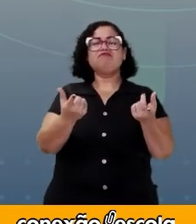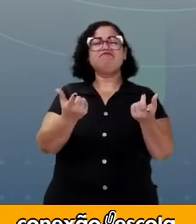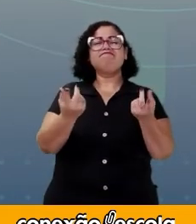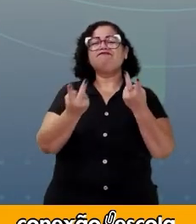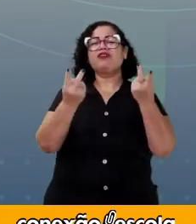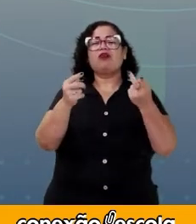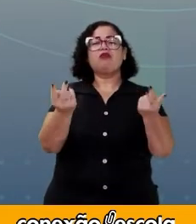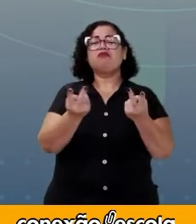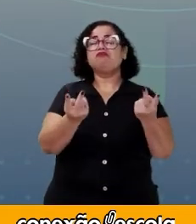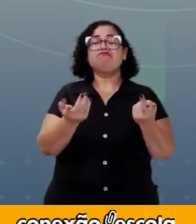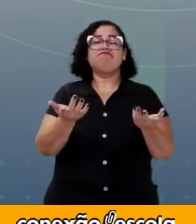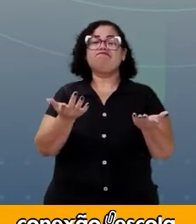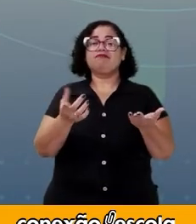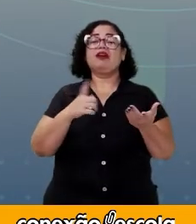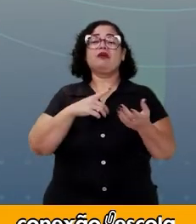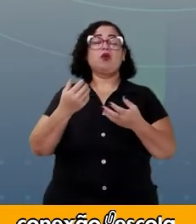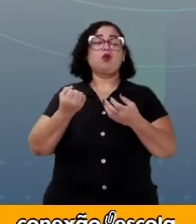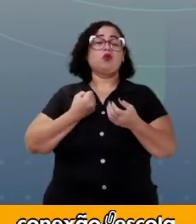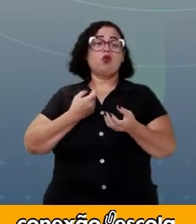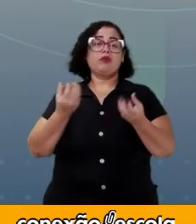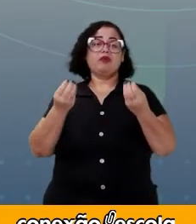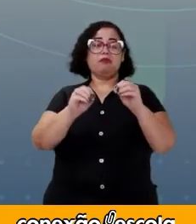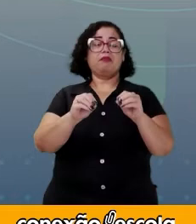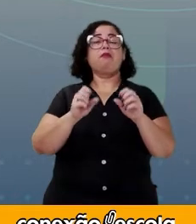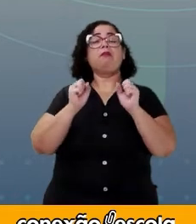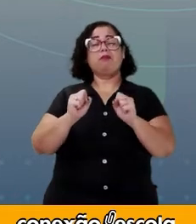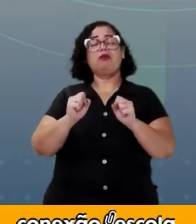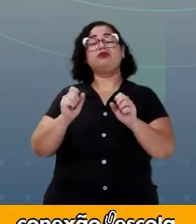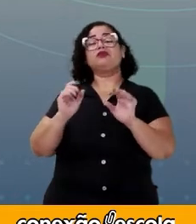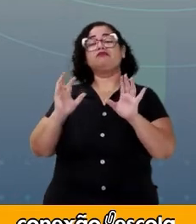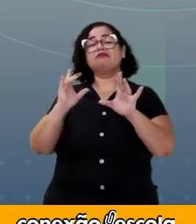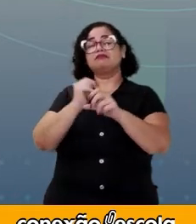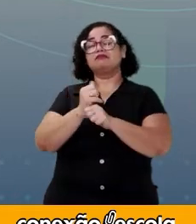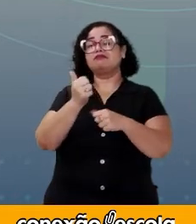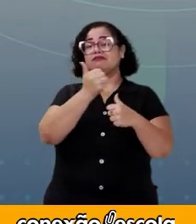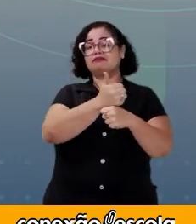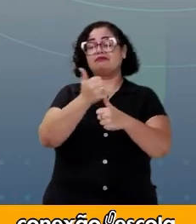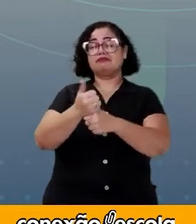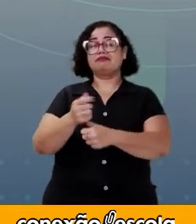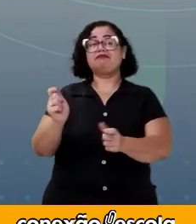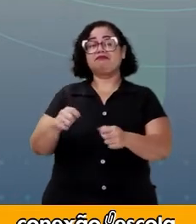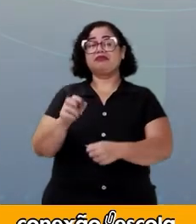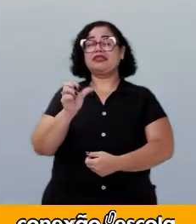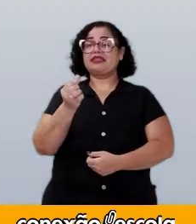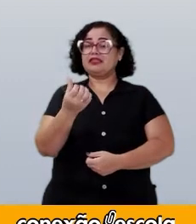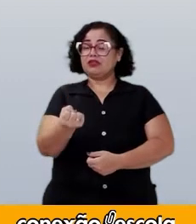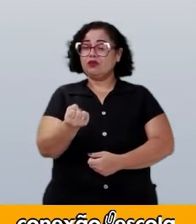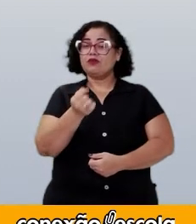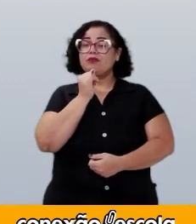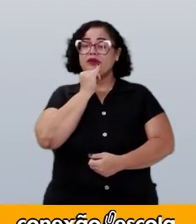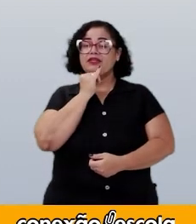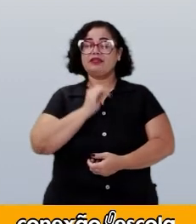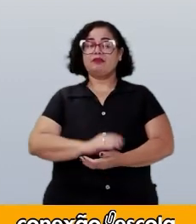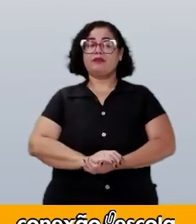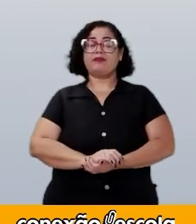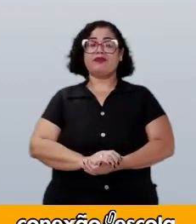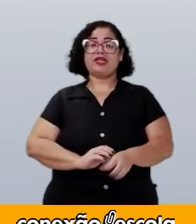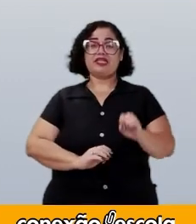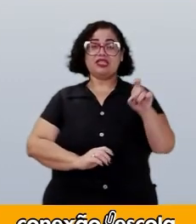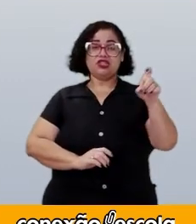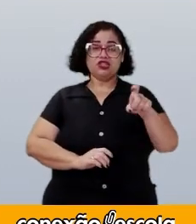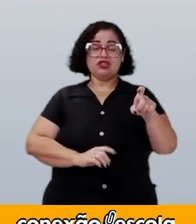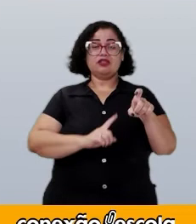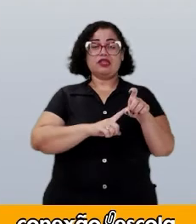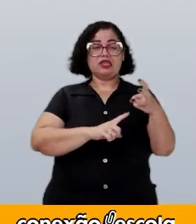de Y, porque vários números, quando eu somo, dá 68. Por exemplo, se o X for 30, então